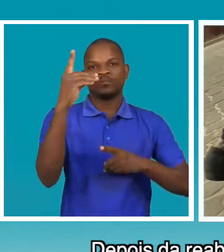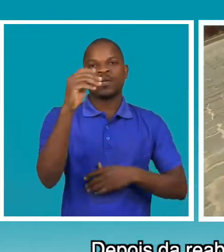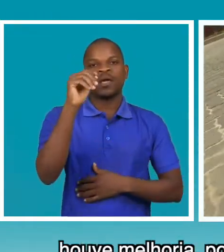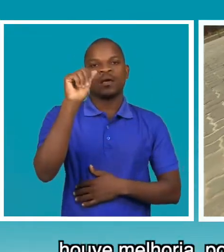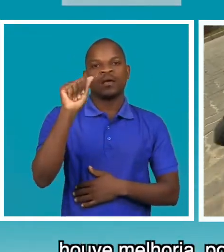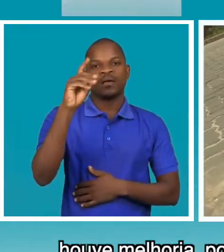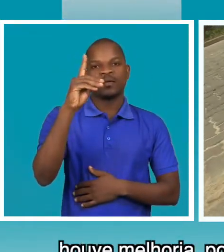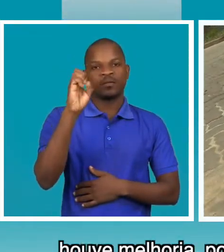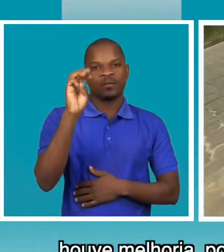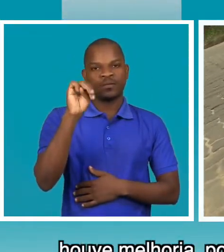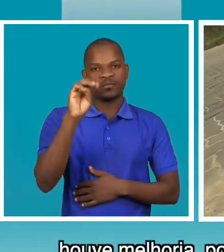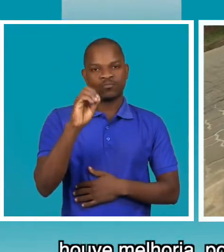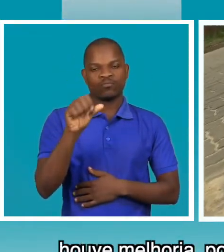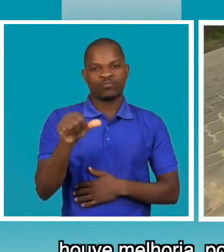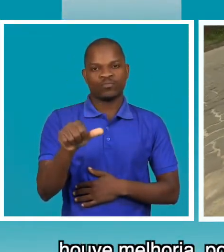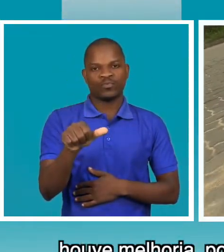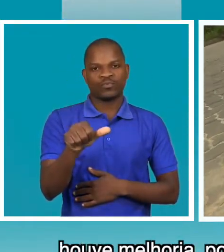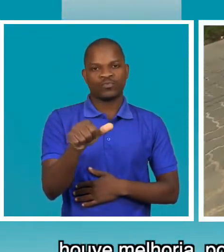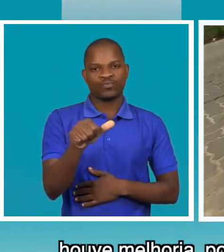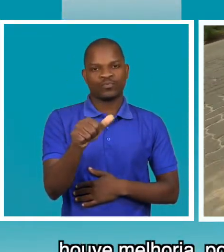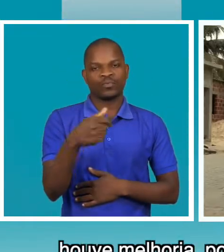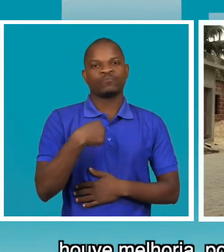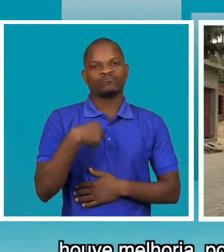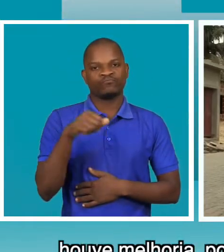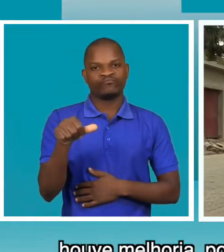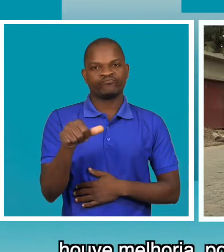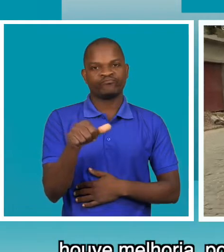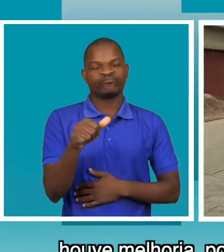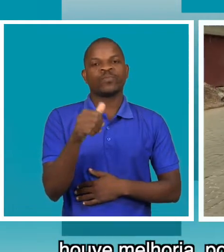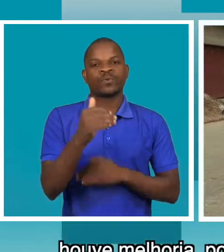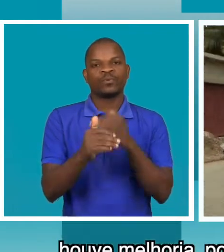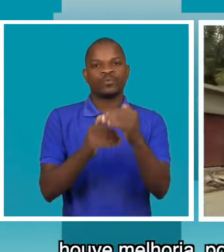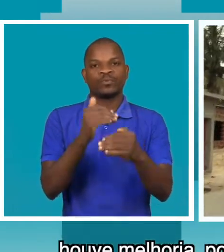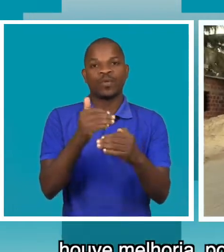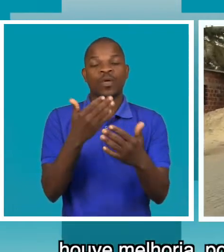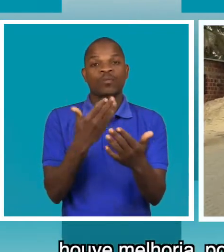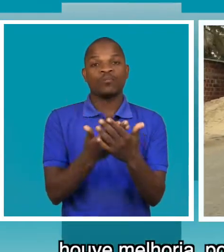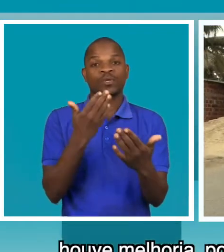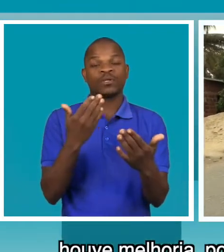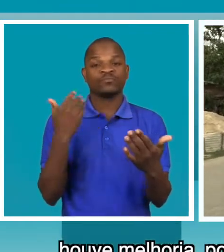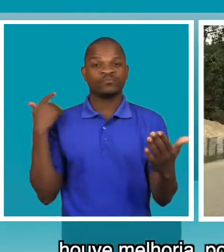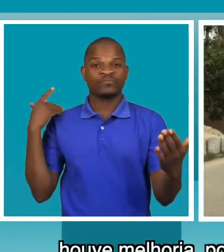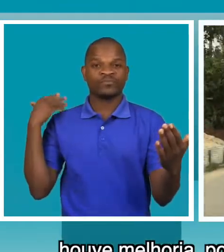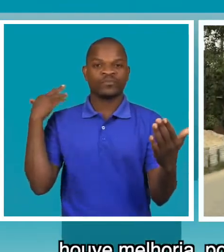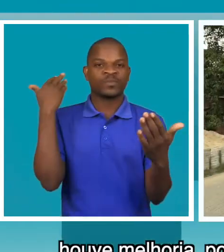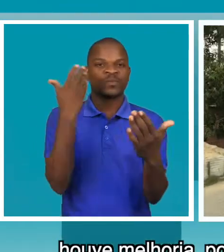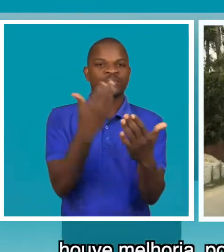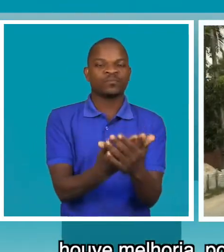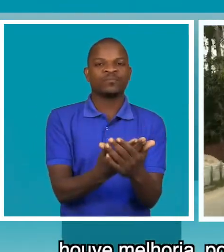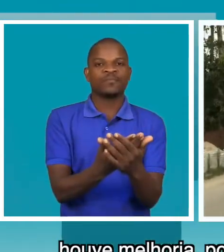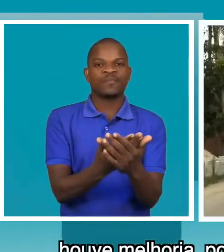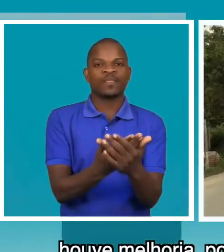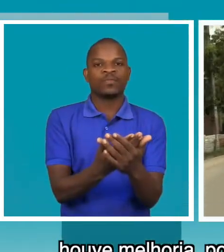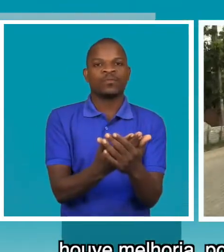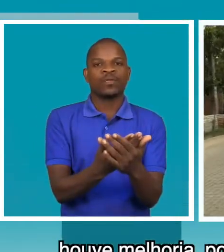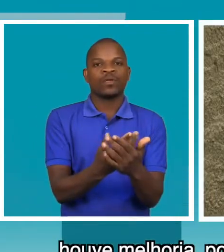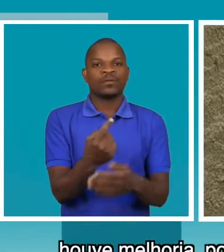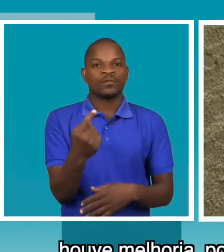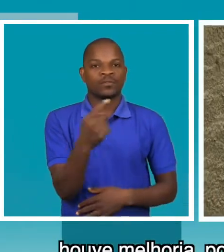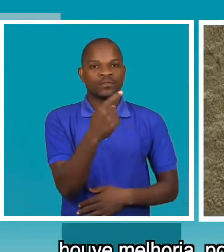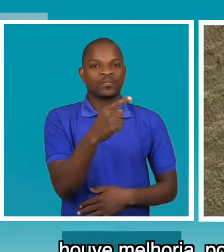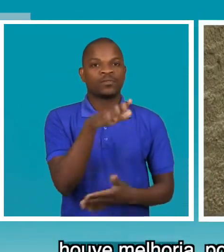houve muita melhoria, porque, nesse âmbito todo, depois deles acabarem de me